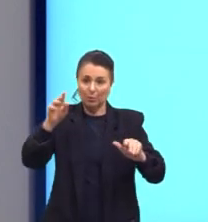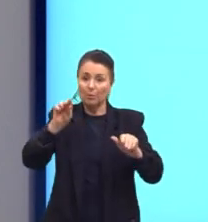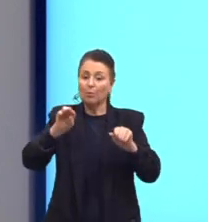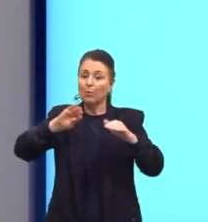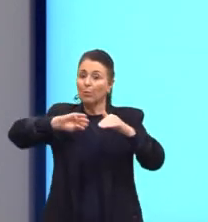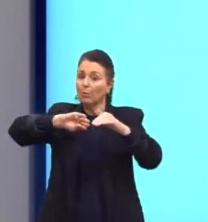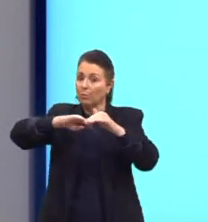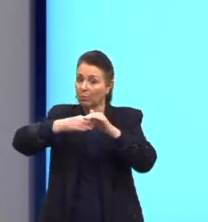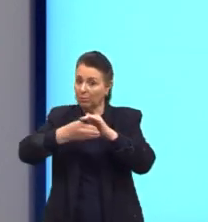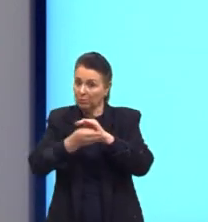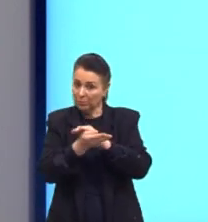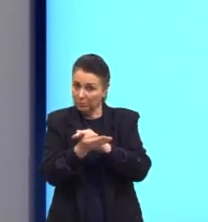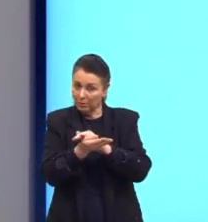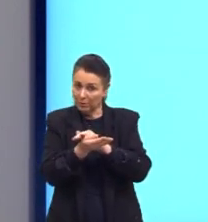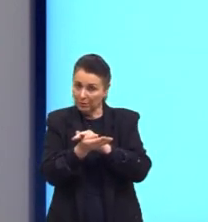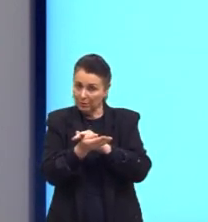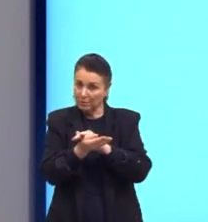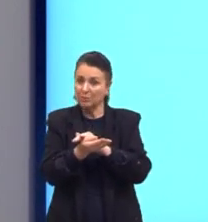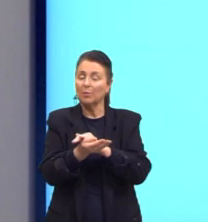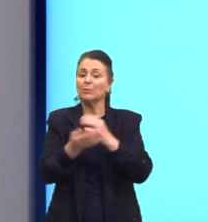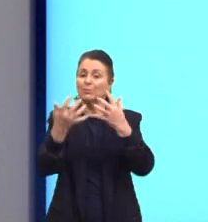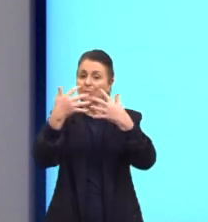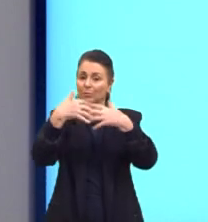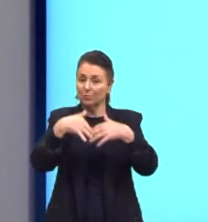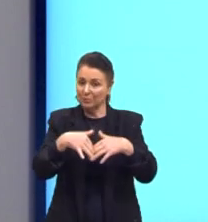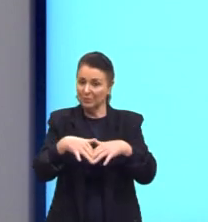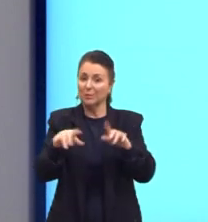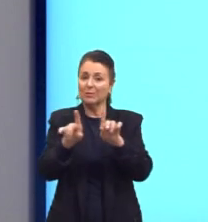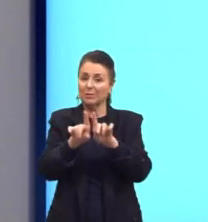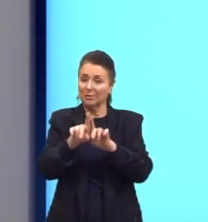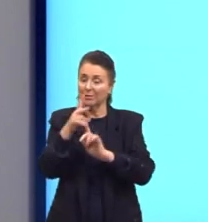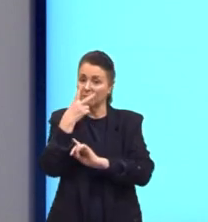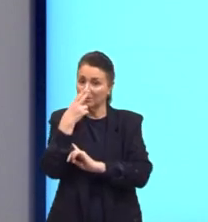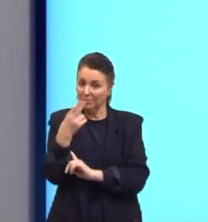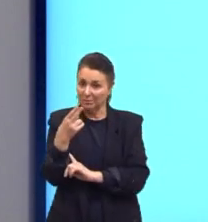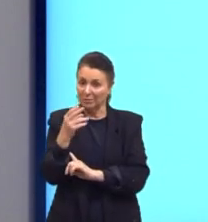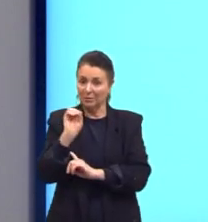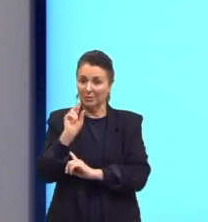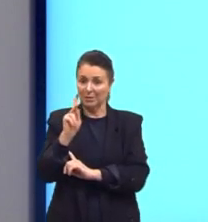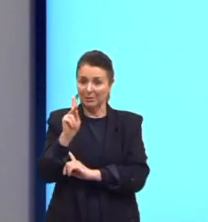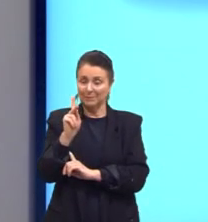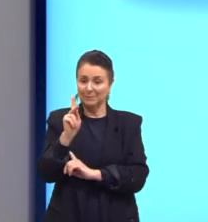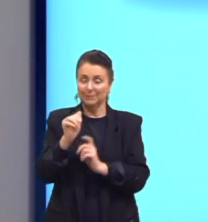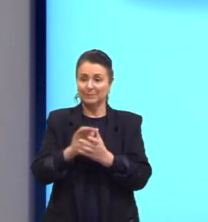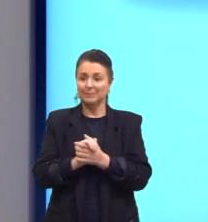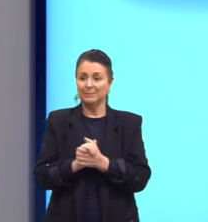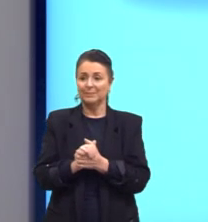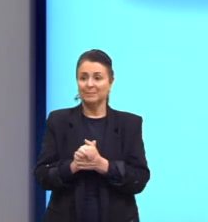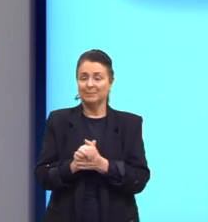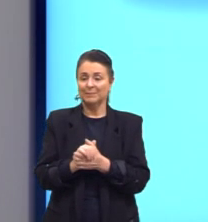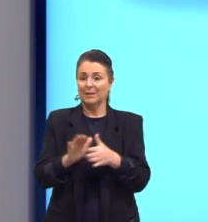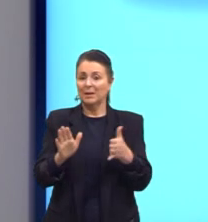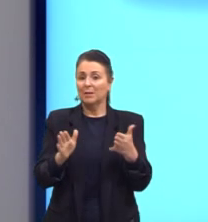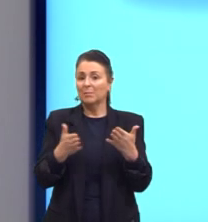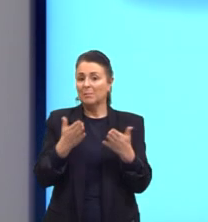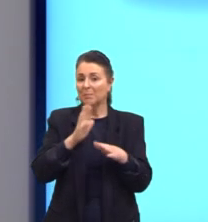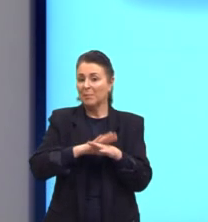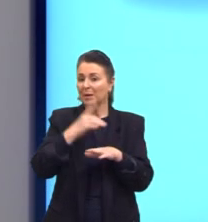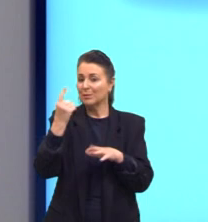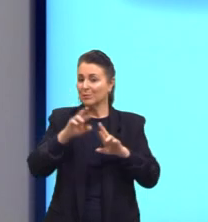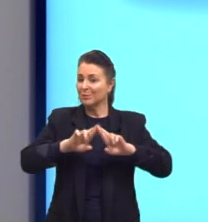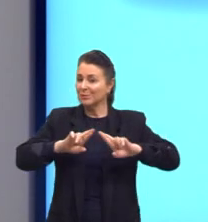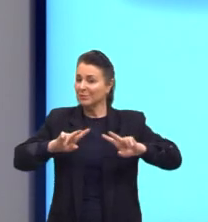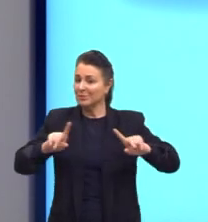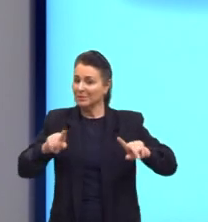adaptações a execução de uma mesma função beleza pessoal bom então mais uma